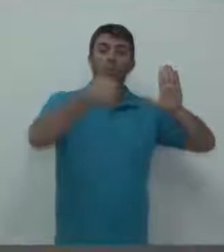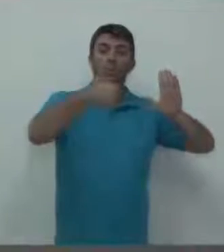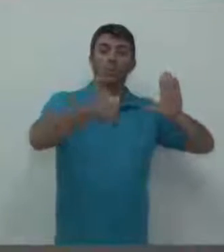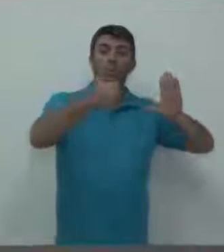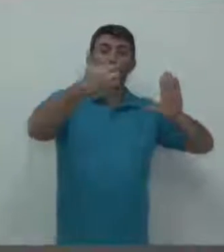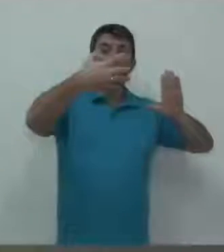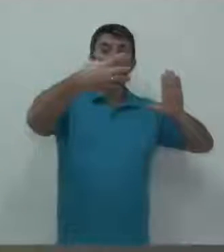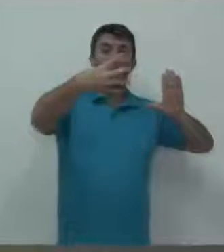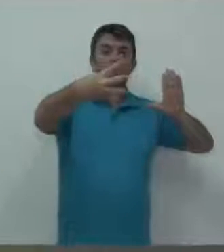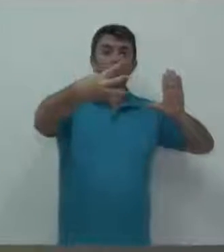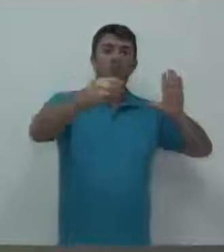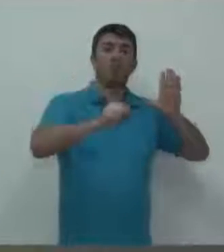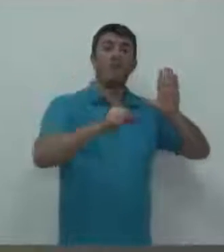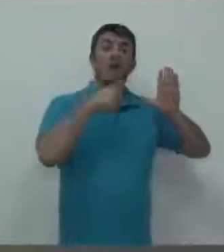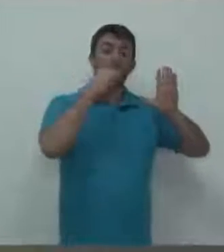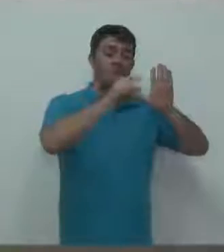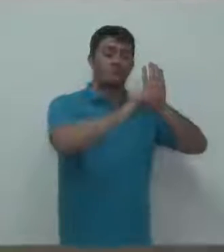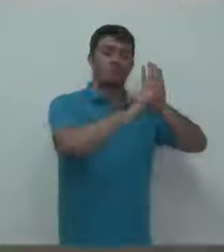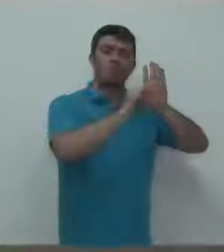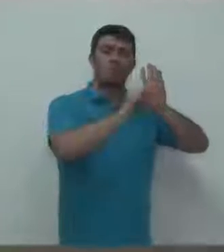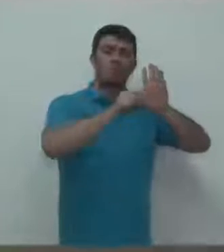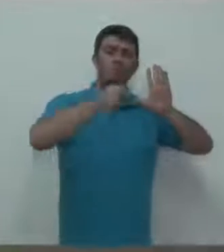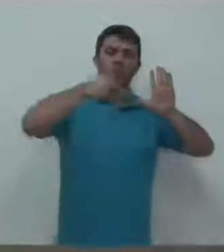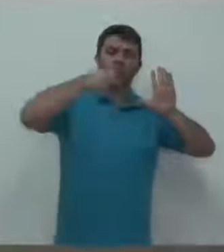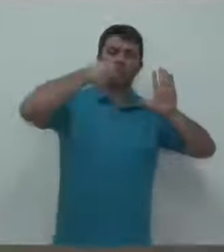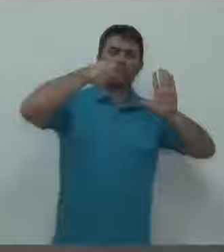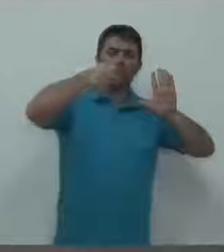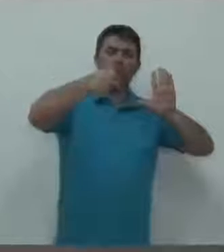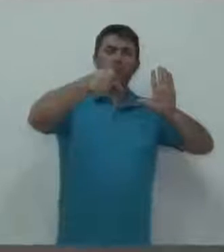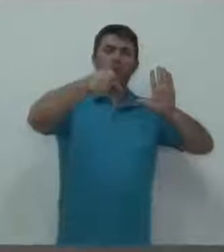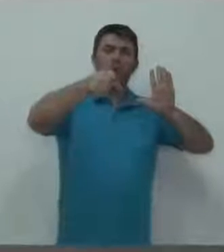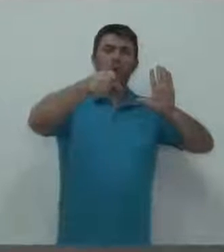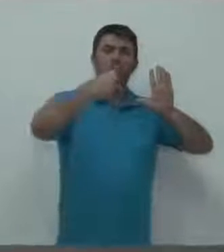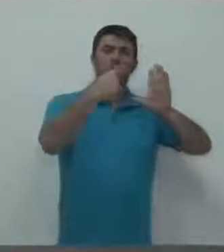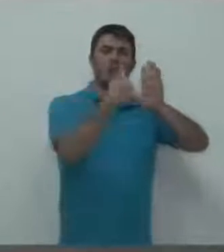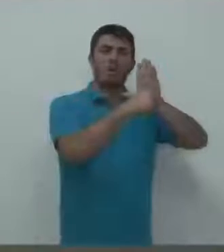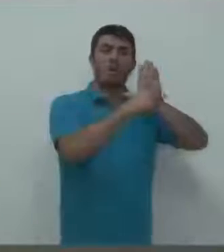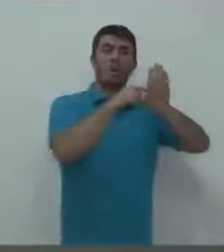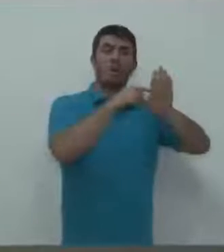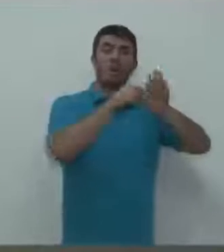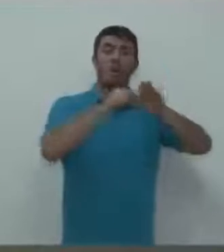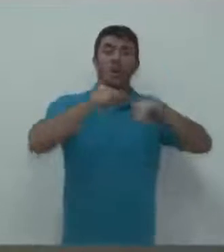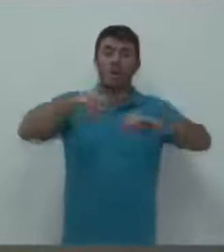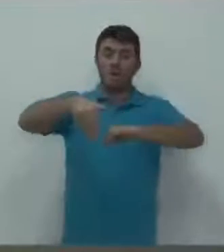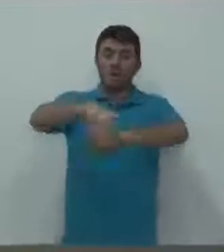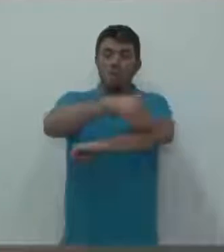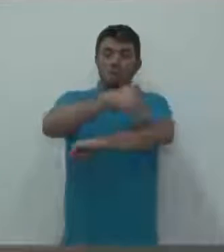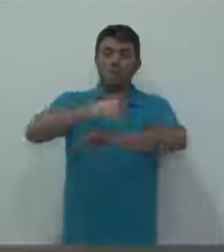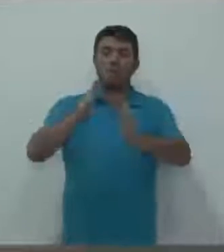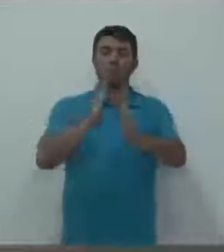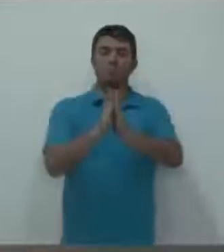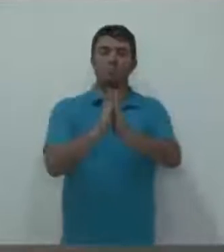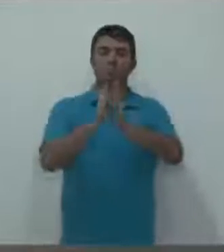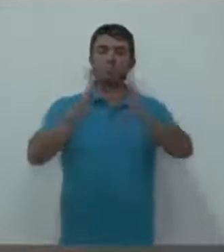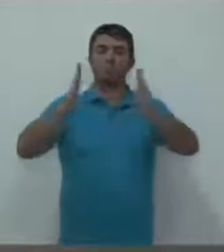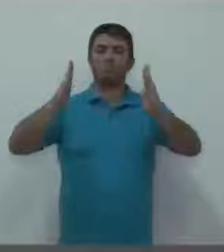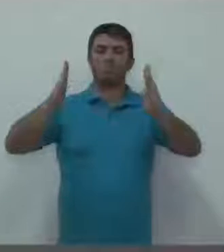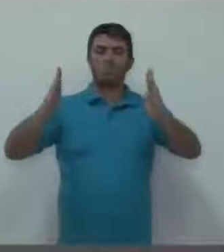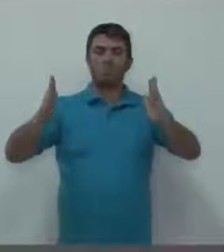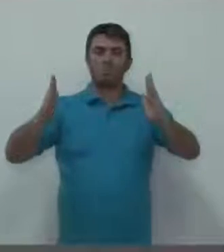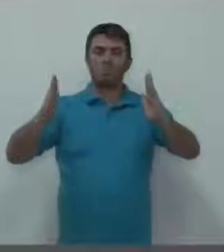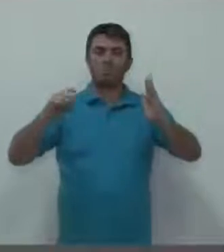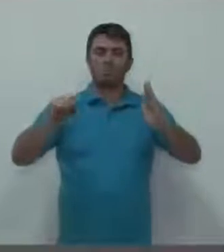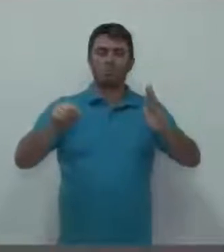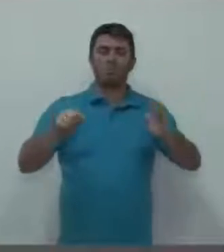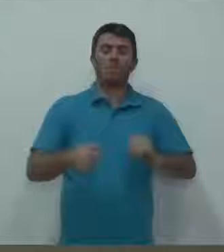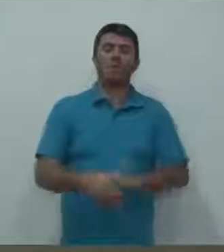trata do apêndice 7. Ela define a supressão do apêndice 7, que é o alargamento da rua Franco Soares. Aqui, até no debate com